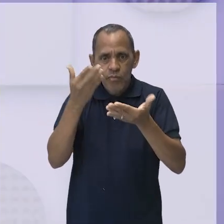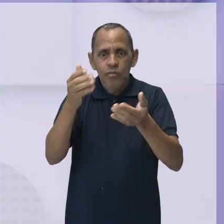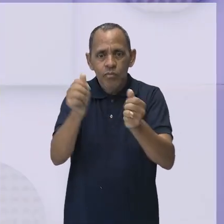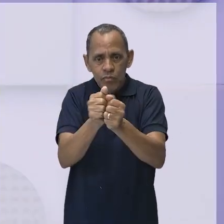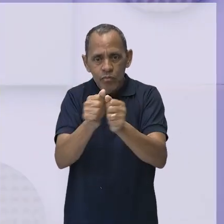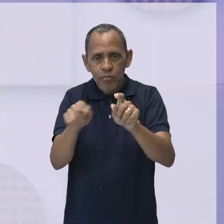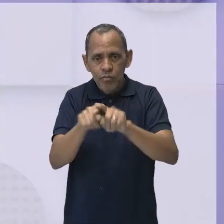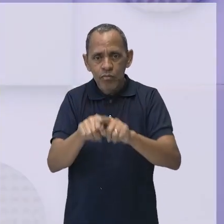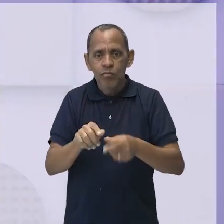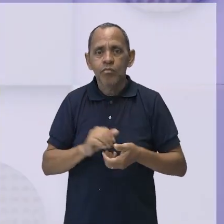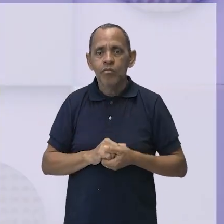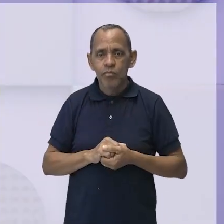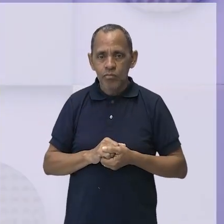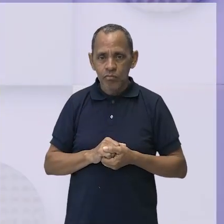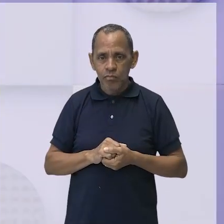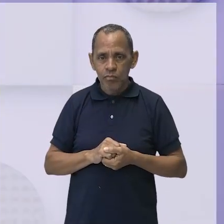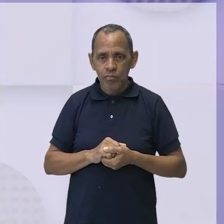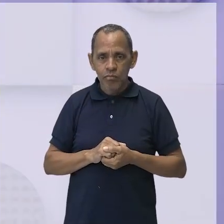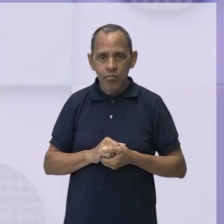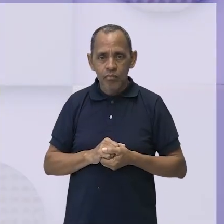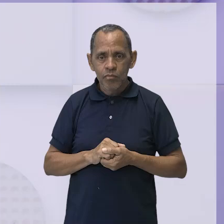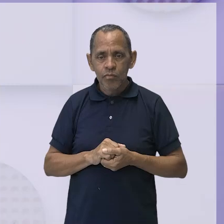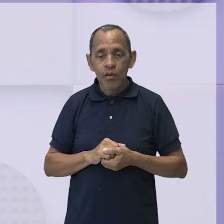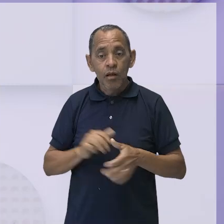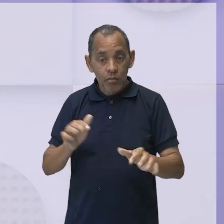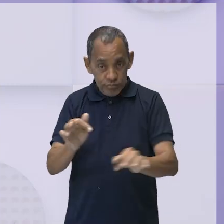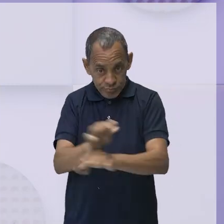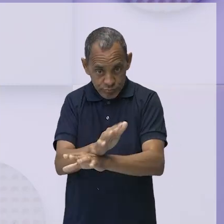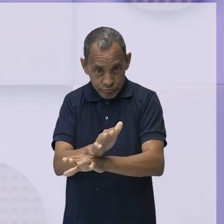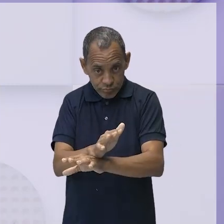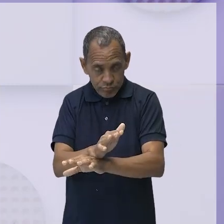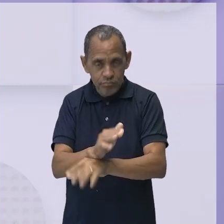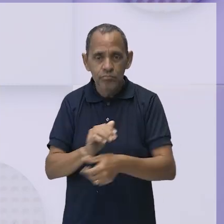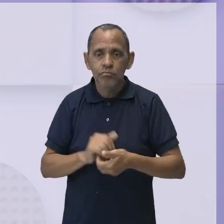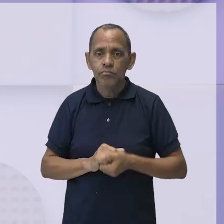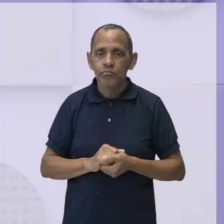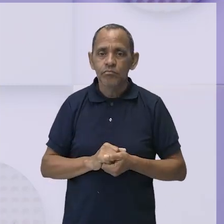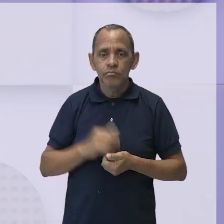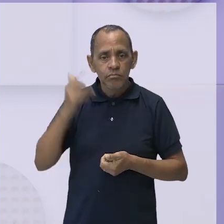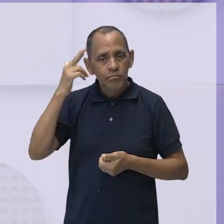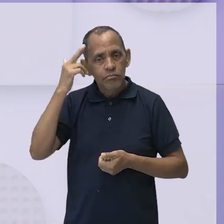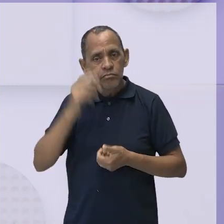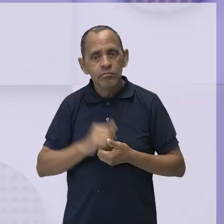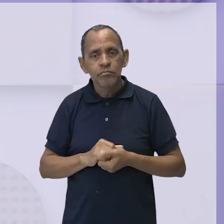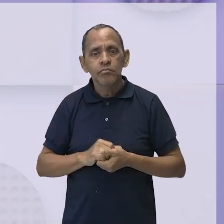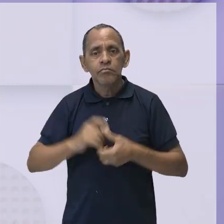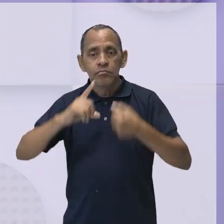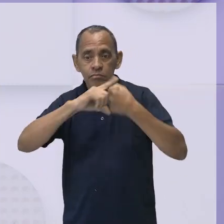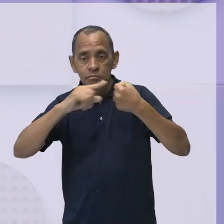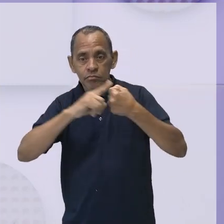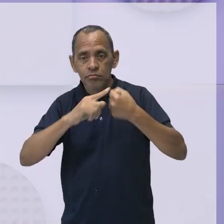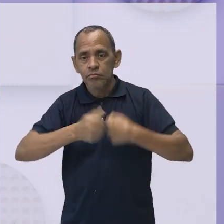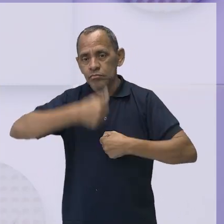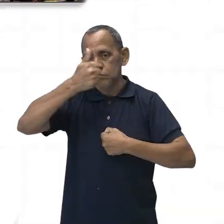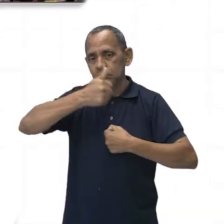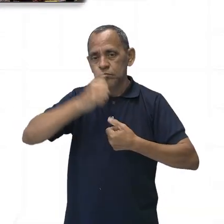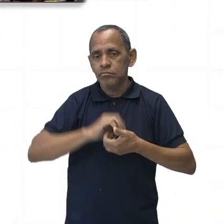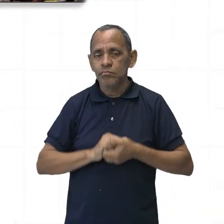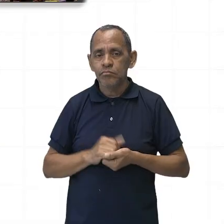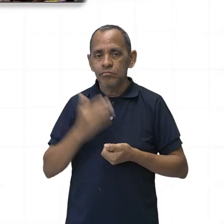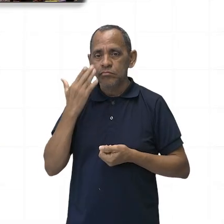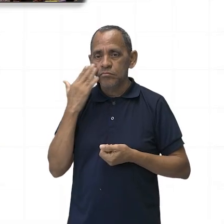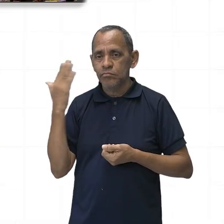essa reflexão, não é terminar, mas finalizar esta parte com o artigo 1º da Declaração Universal dos Direitos